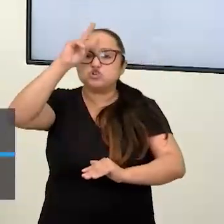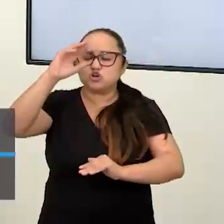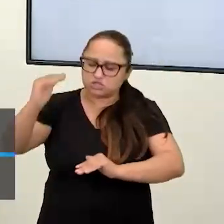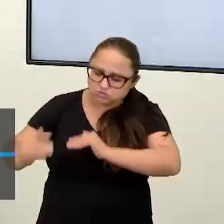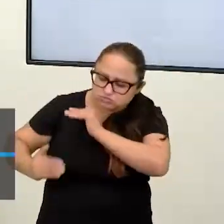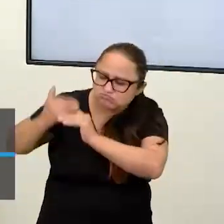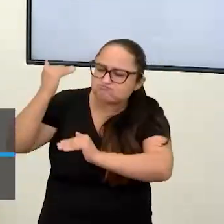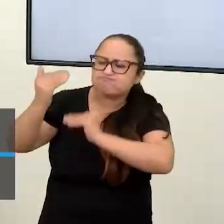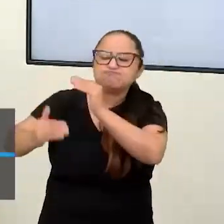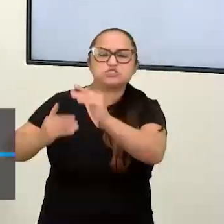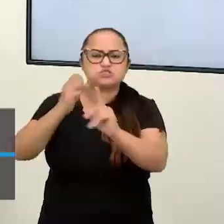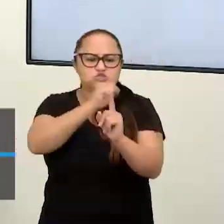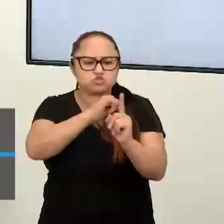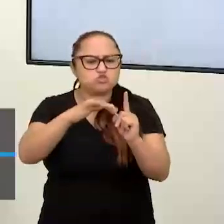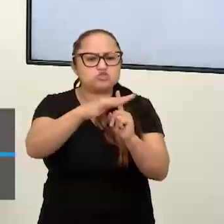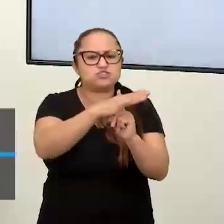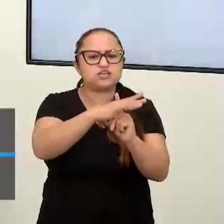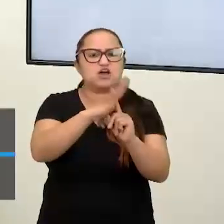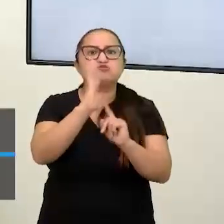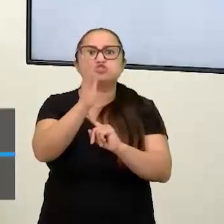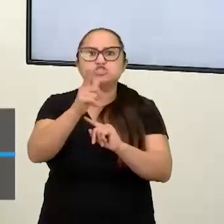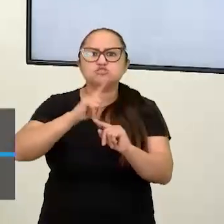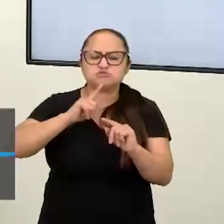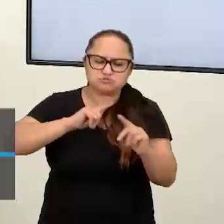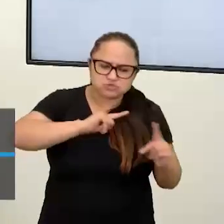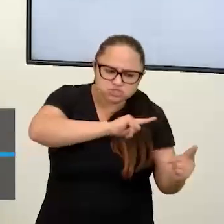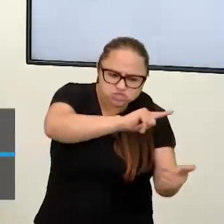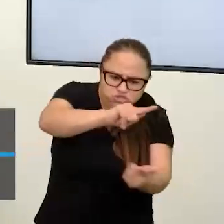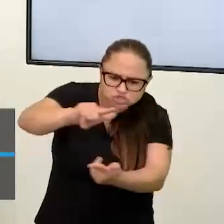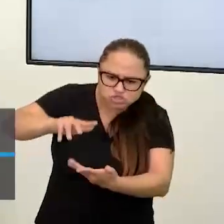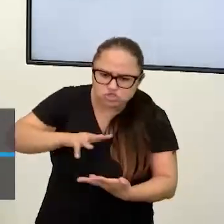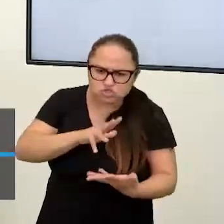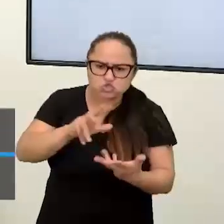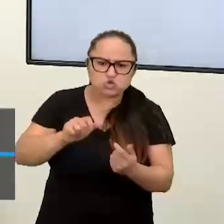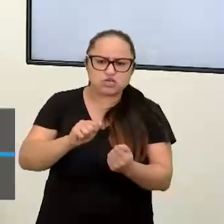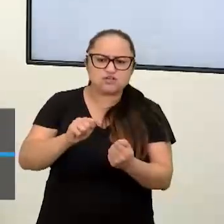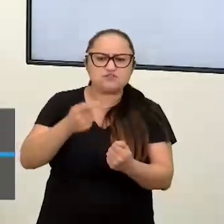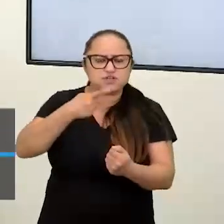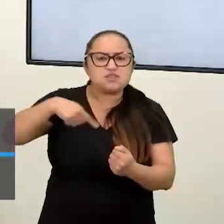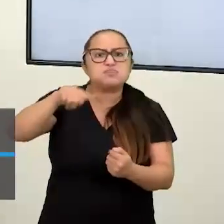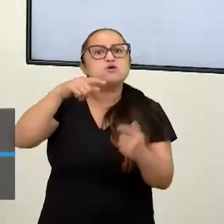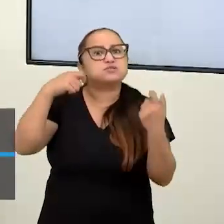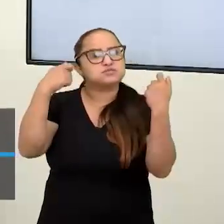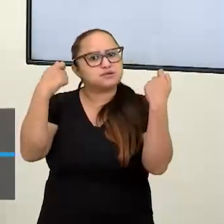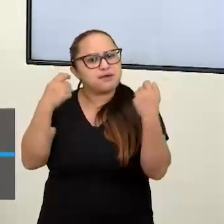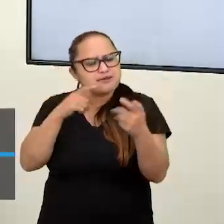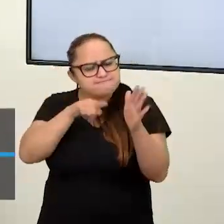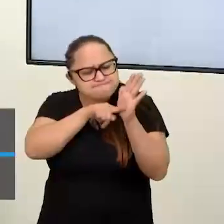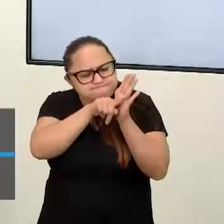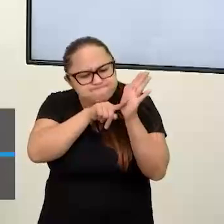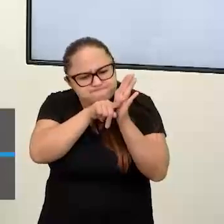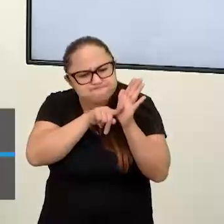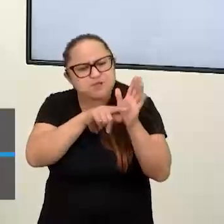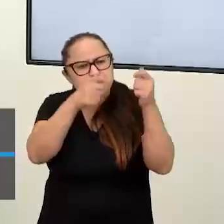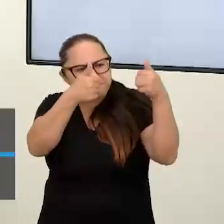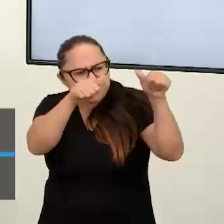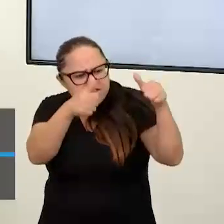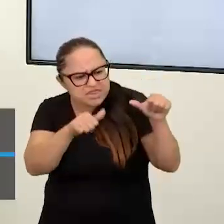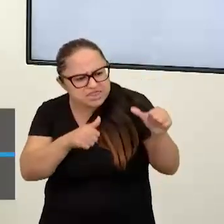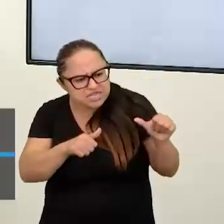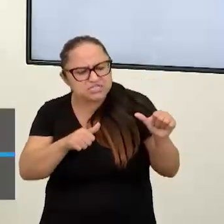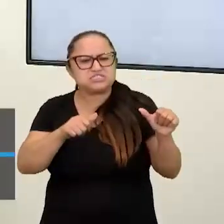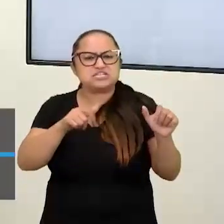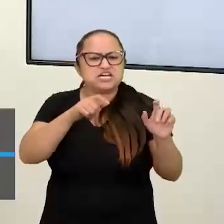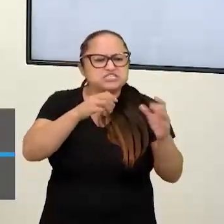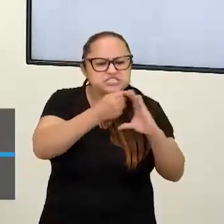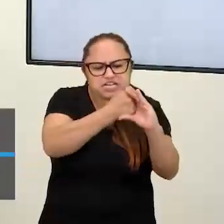social, é uma construção geográfica. Né? Então, nós precisamos analisar, né, esses elementos que estão presentes